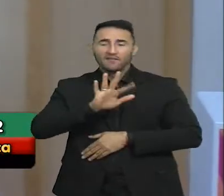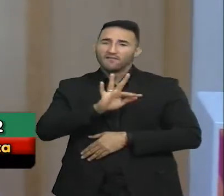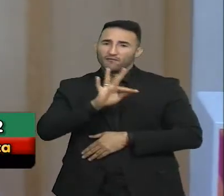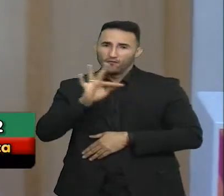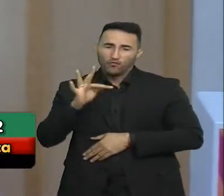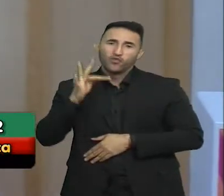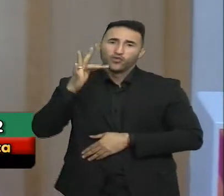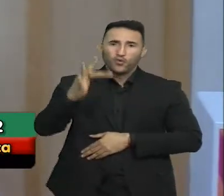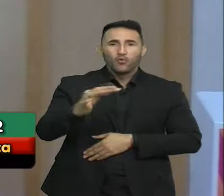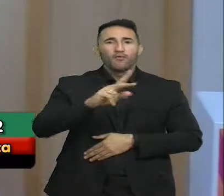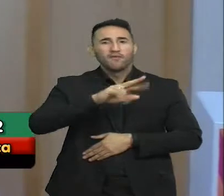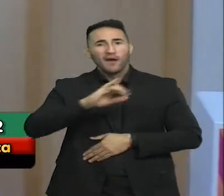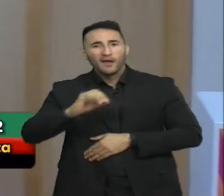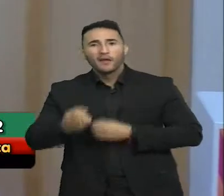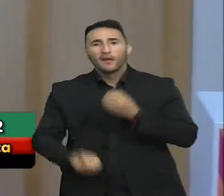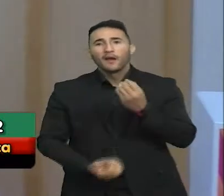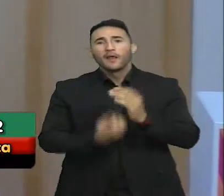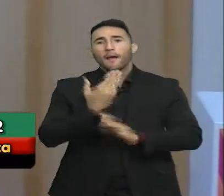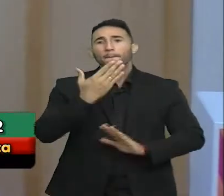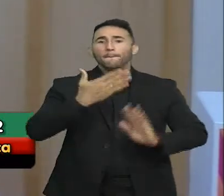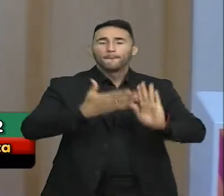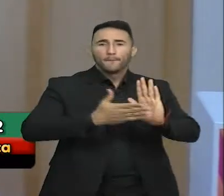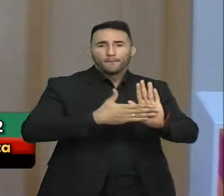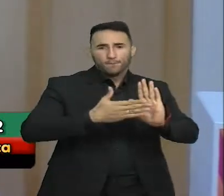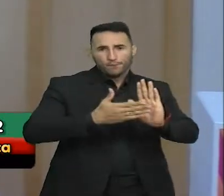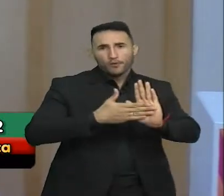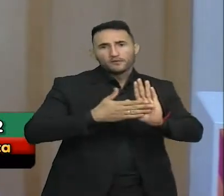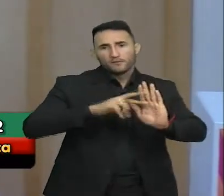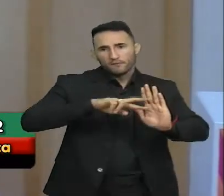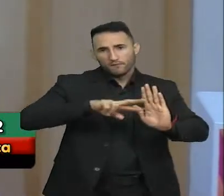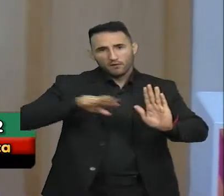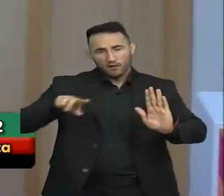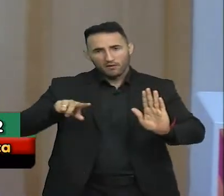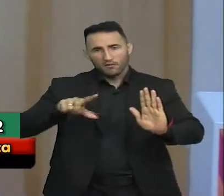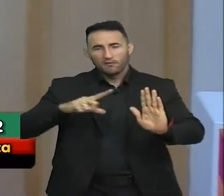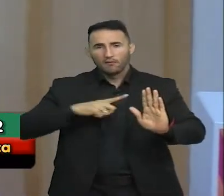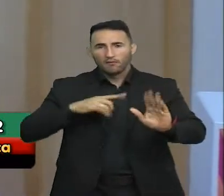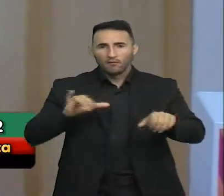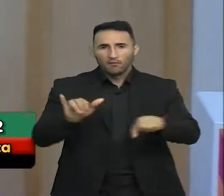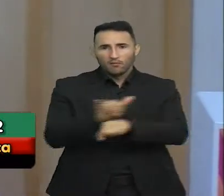essa proposta de ter aqui esse instrumento que é